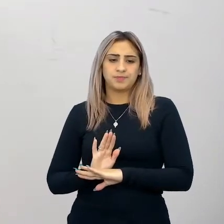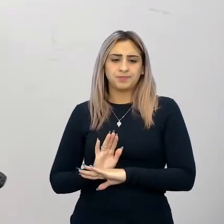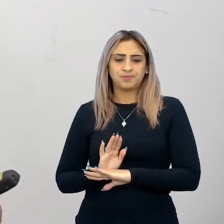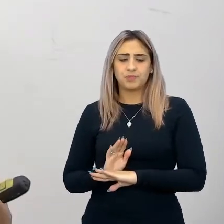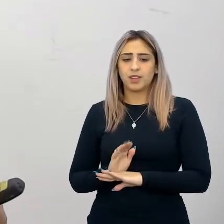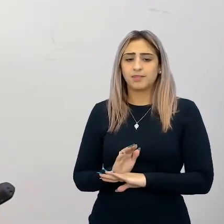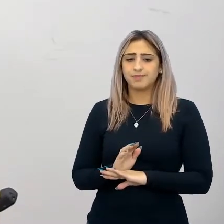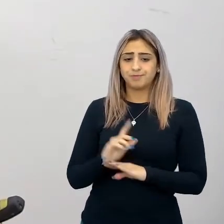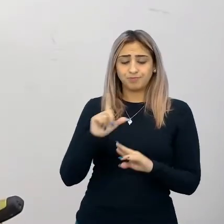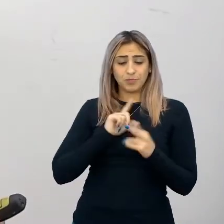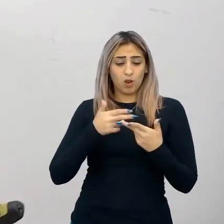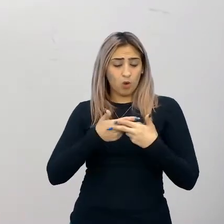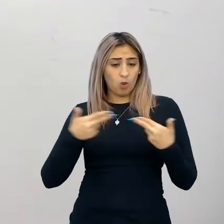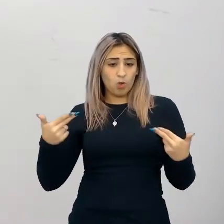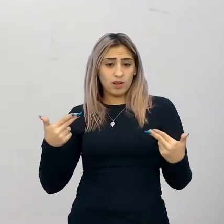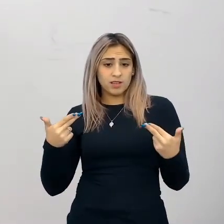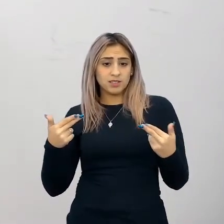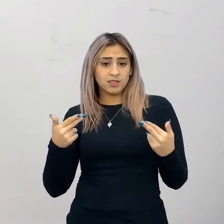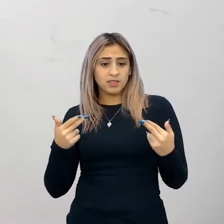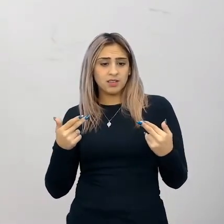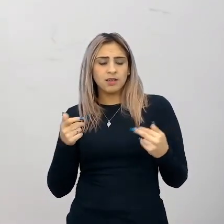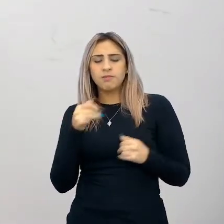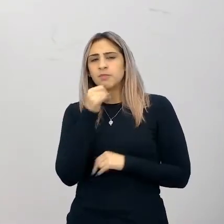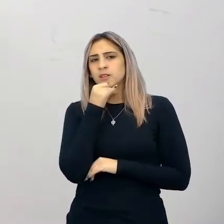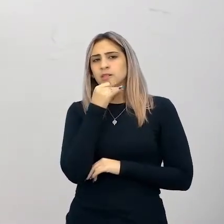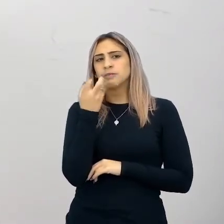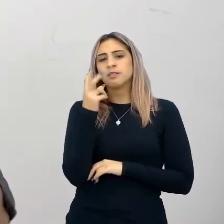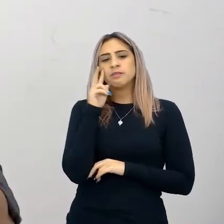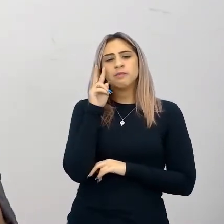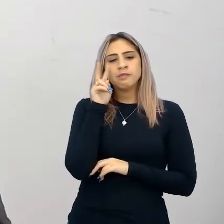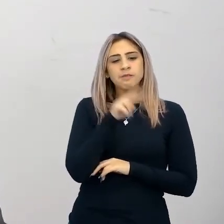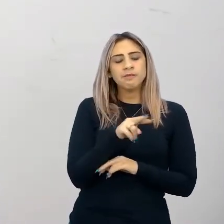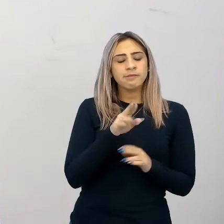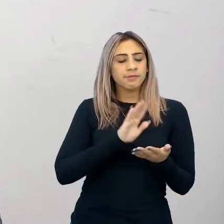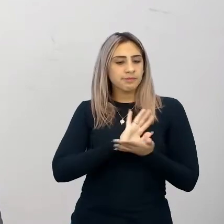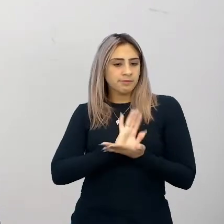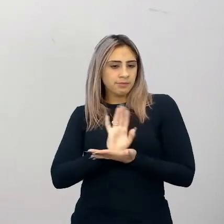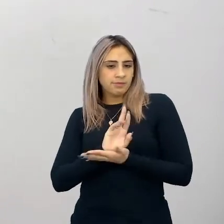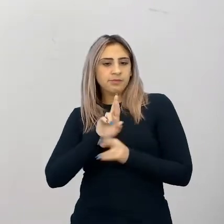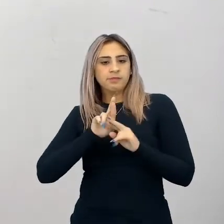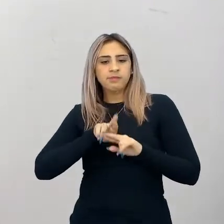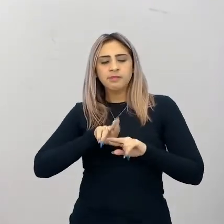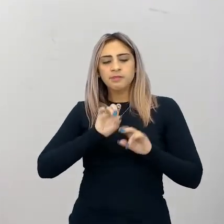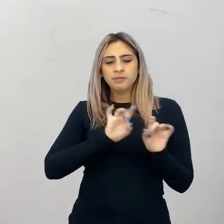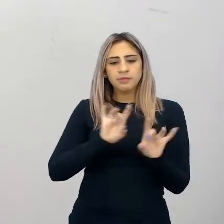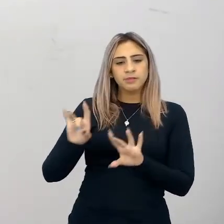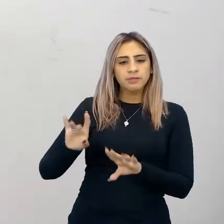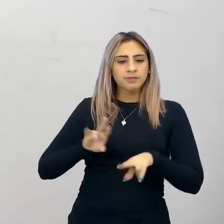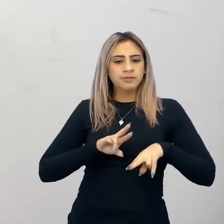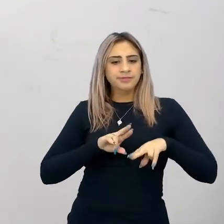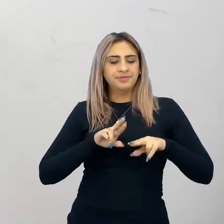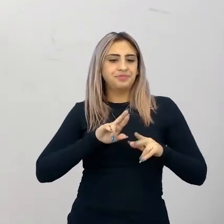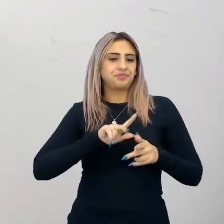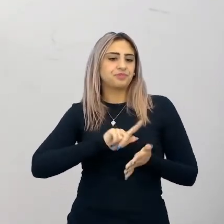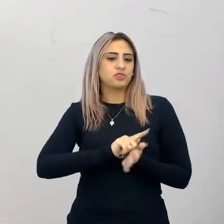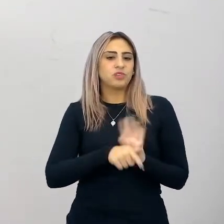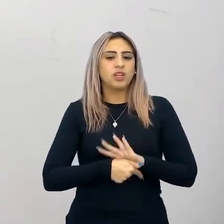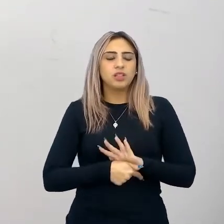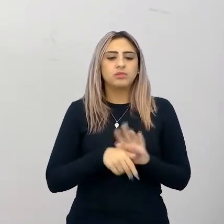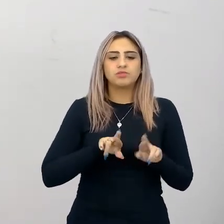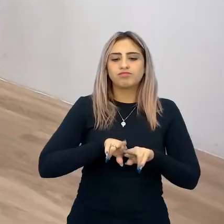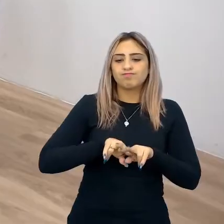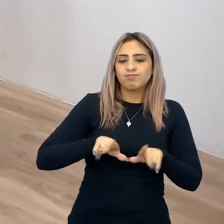filmes inéditos, né? Você seleciona, puxa, eu quero um filme de ação, um filme de cada gênero, por exemplo, um filme de cada ano, só filmes nacionais. E você pode